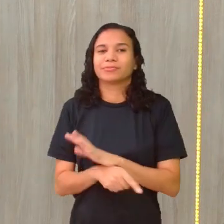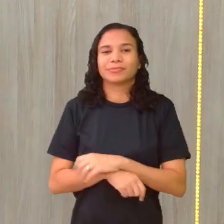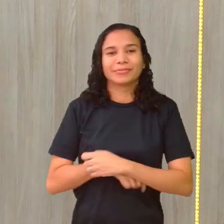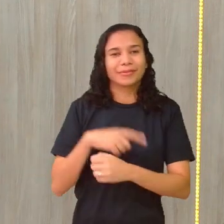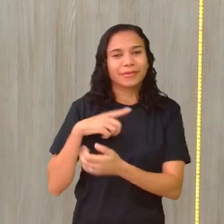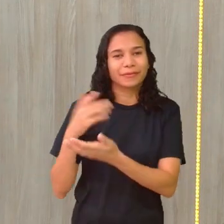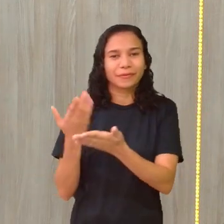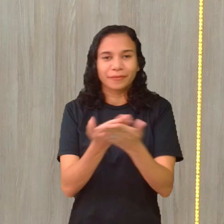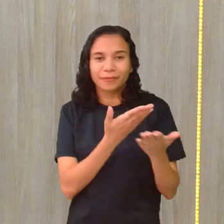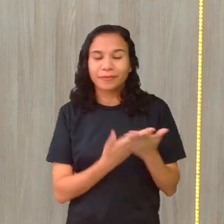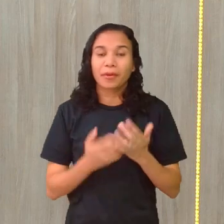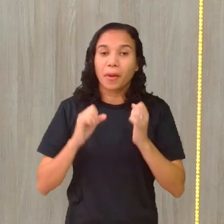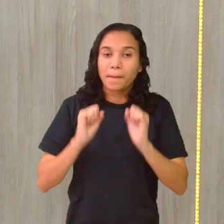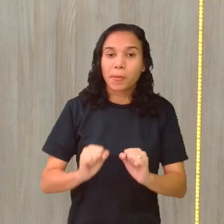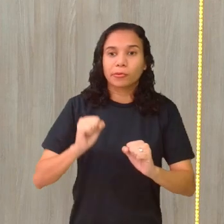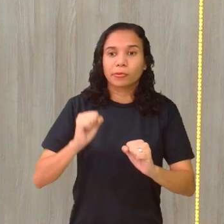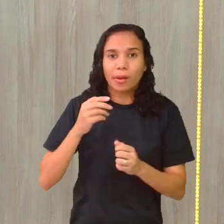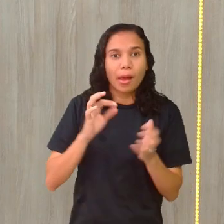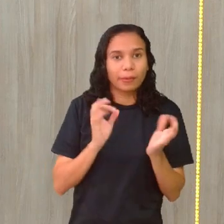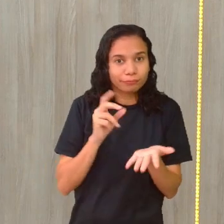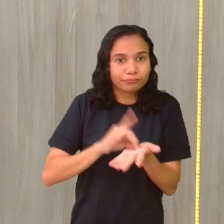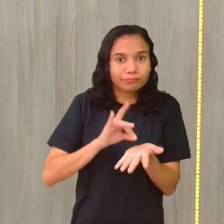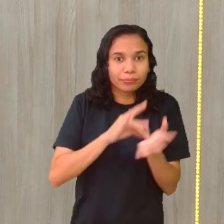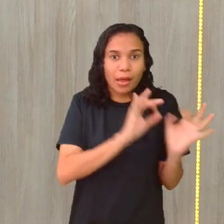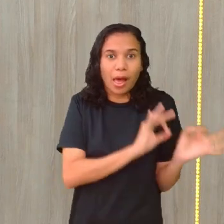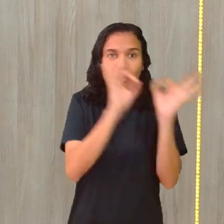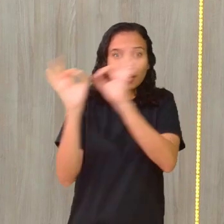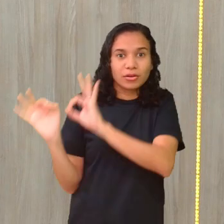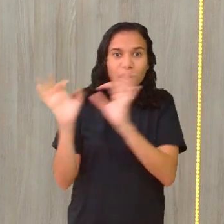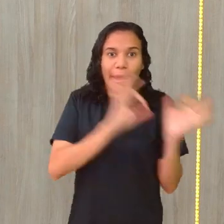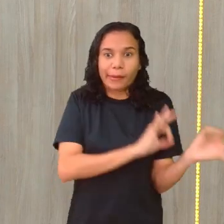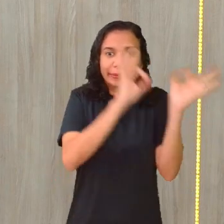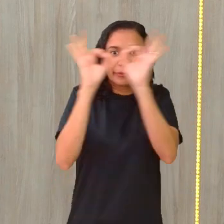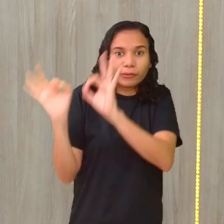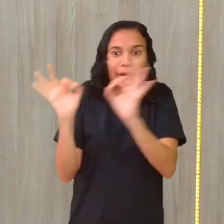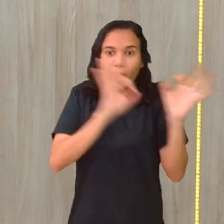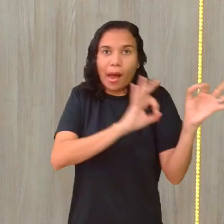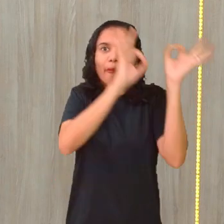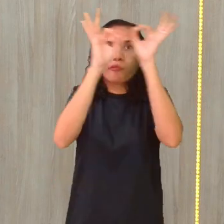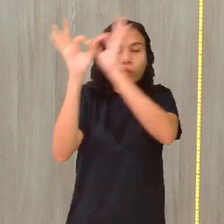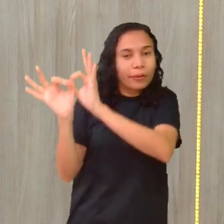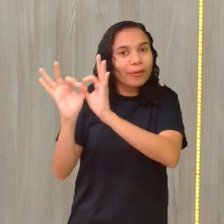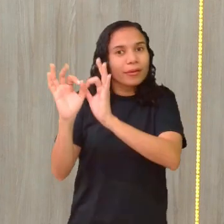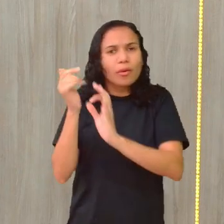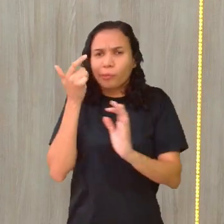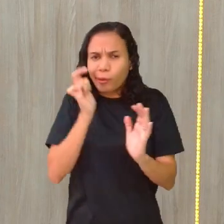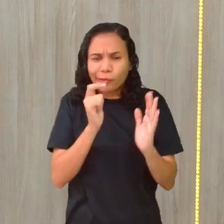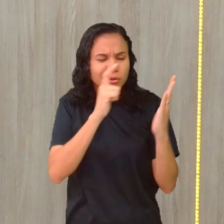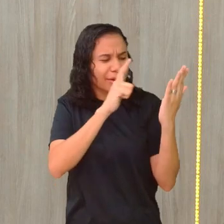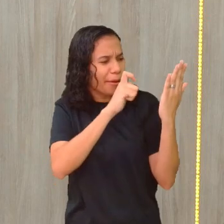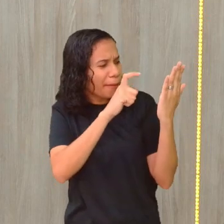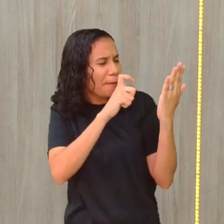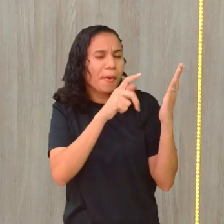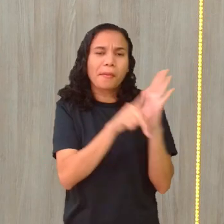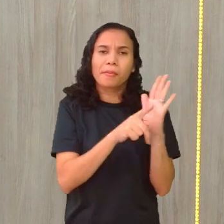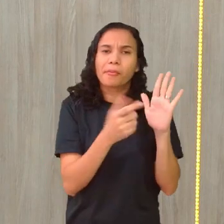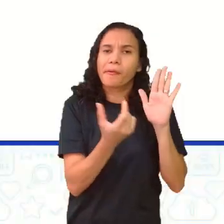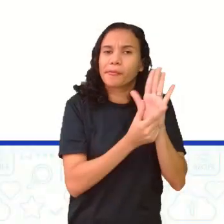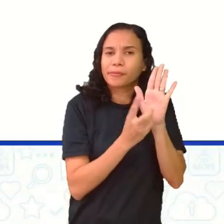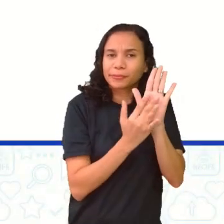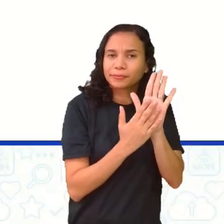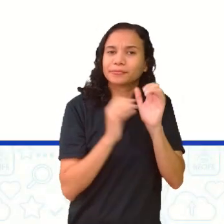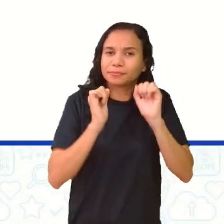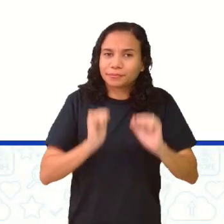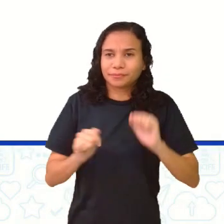de aulas para poder maratonar lá no nosso canal do YouTube. Então, se não conseguir escanear o QR Code agora do canal, vocês